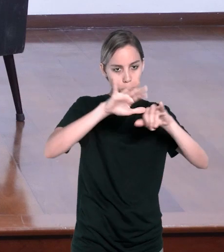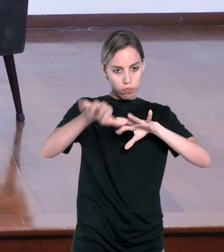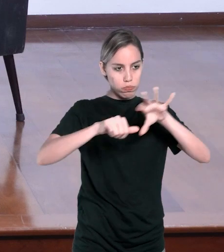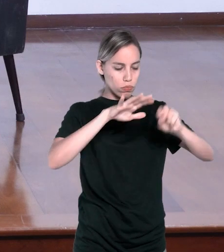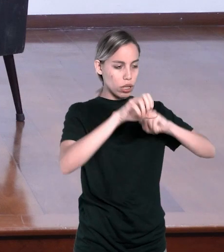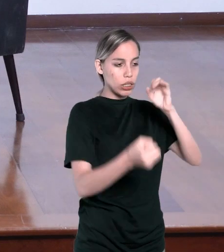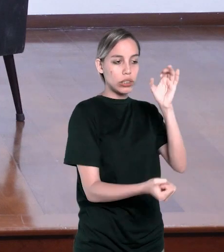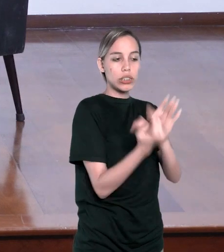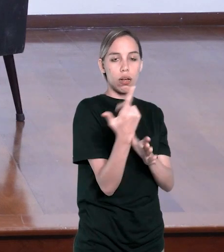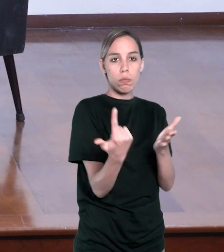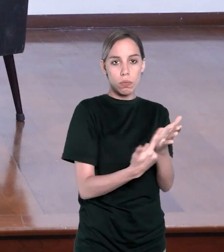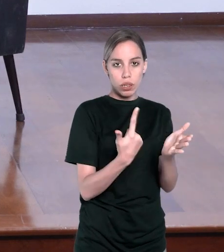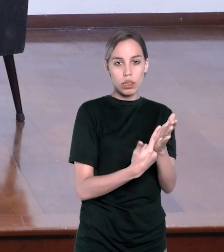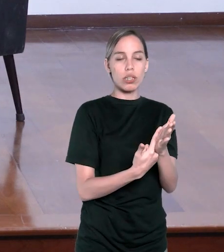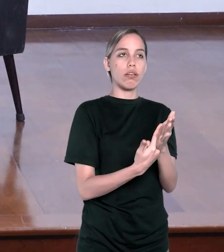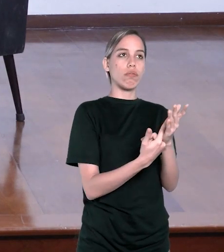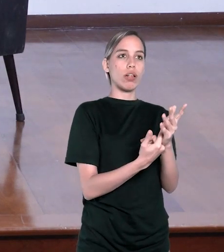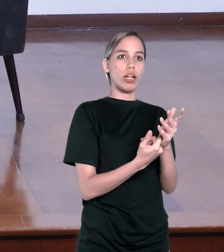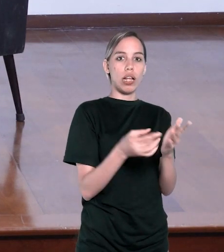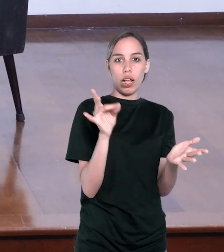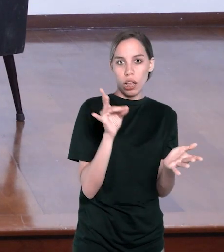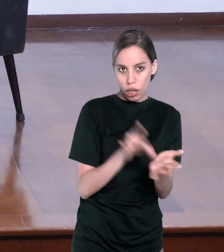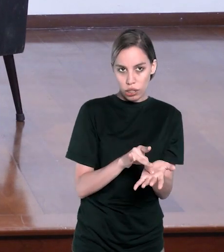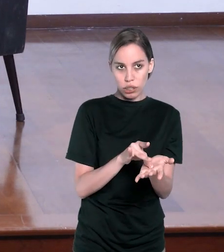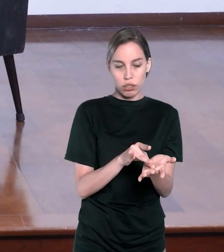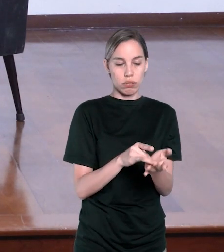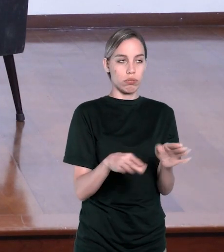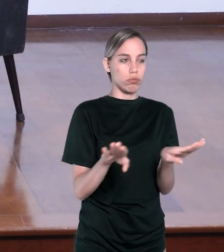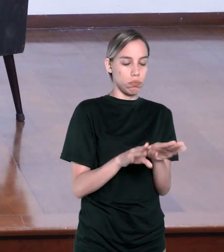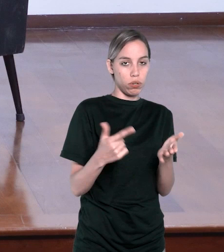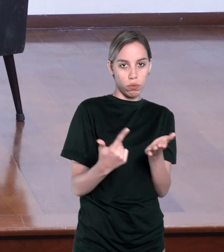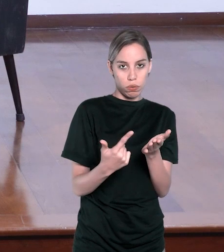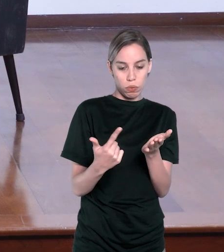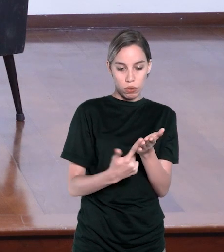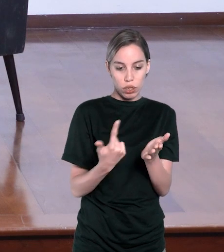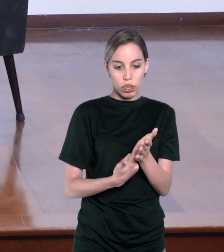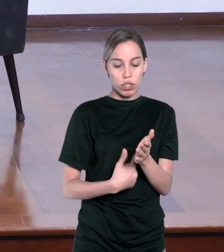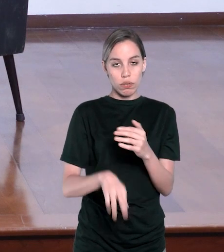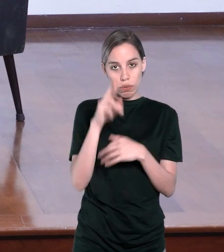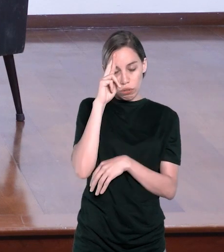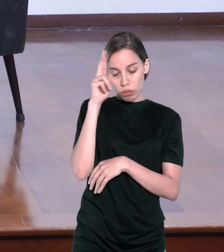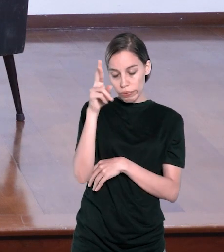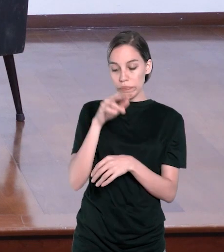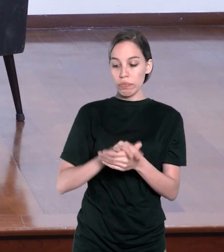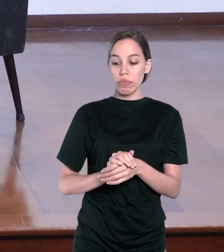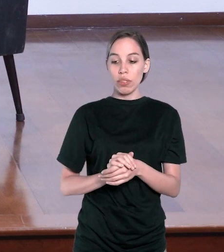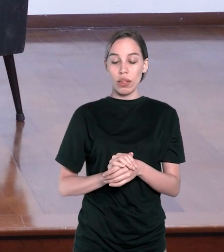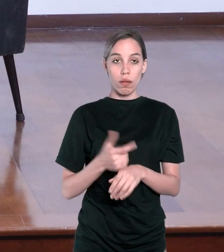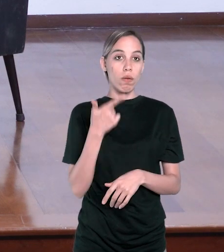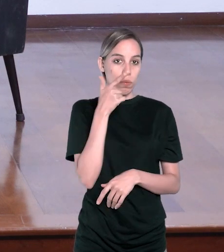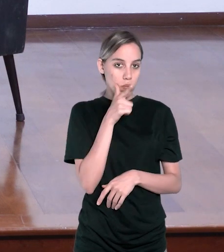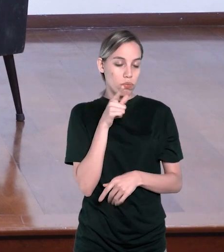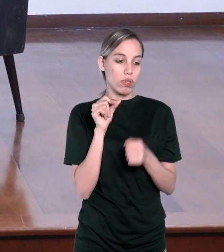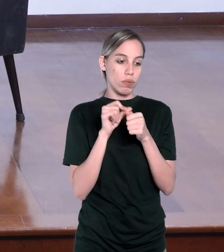Realidade. Nunca conseguia fazer. Eu queria fazer o livro da revista Senhor. Também foi um livro que eu não consegui fazer. Eu consegui fazer o livro do